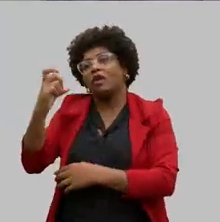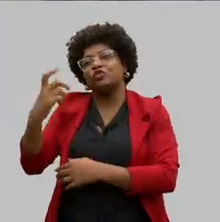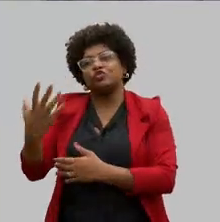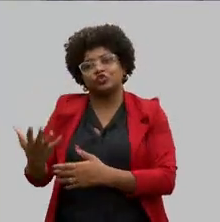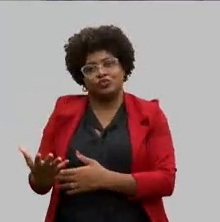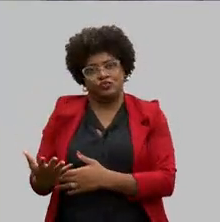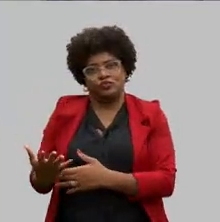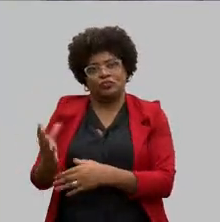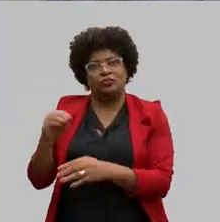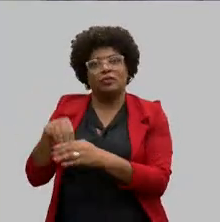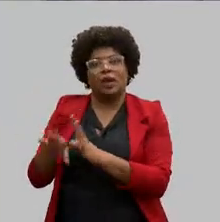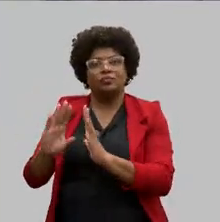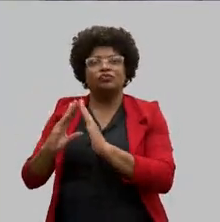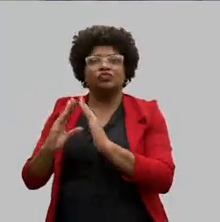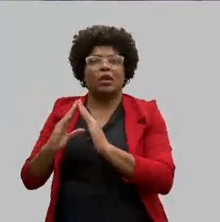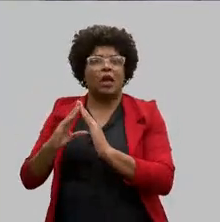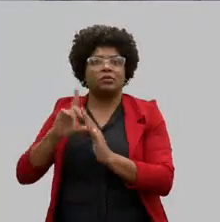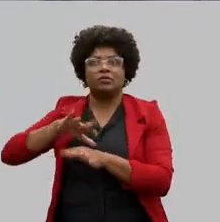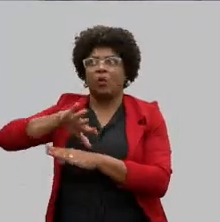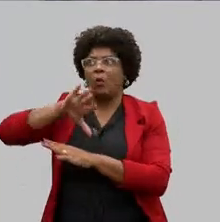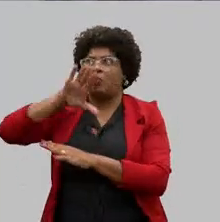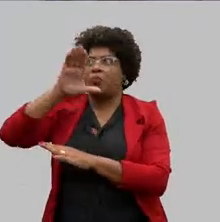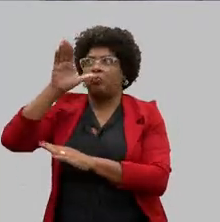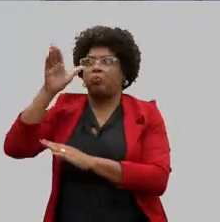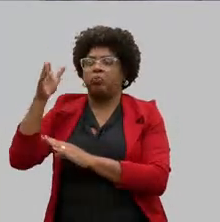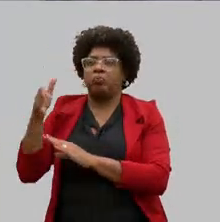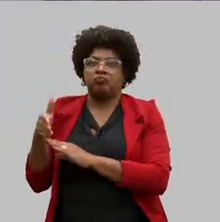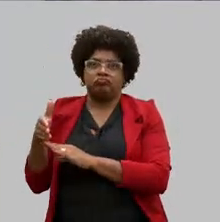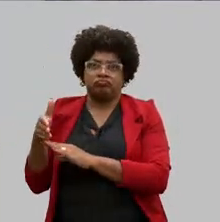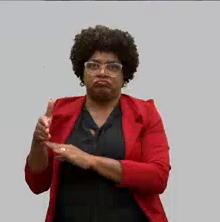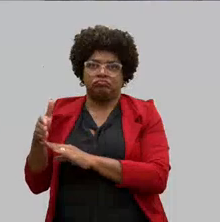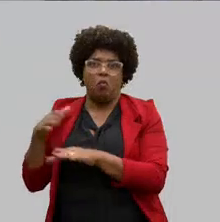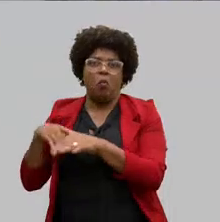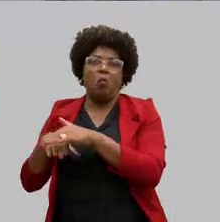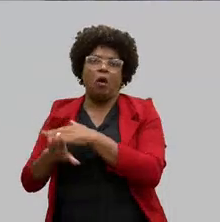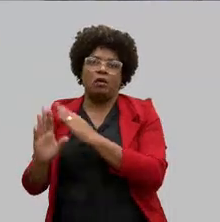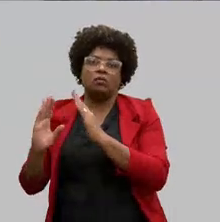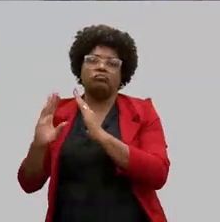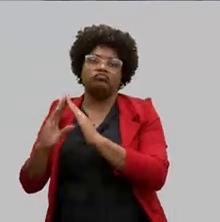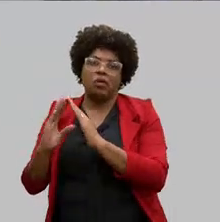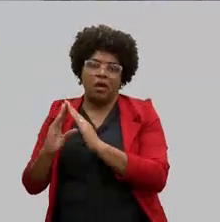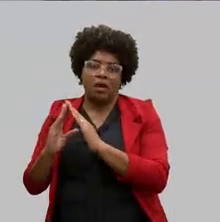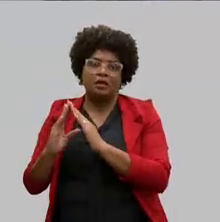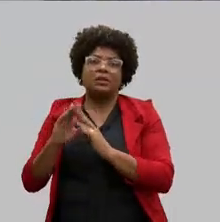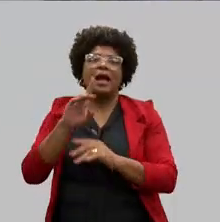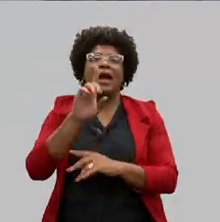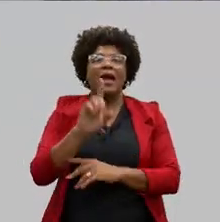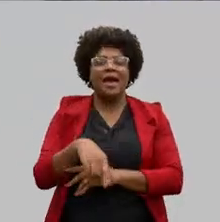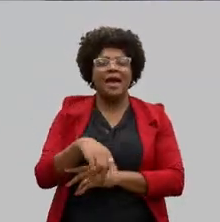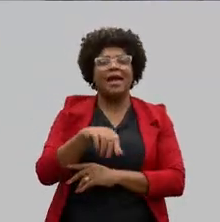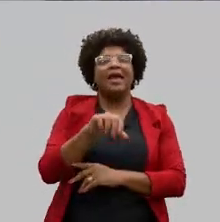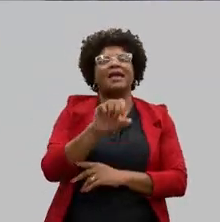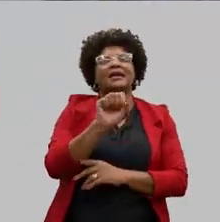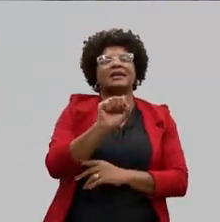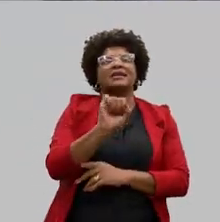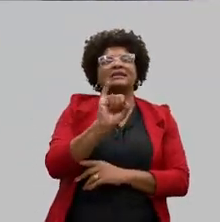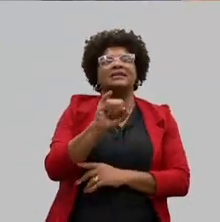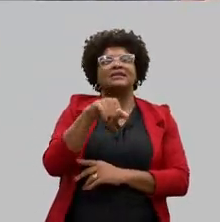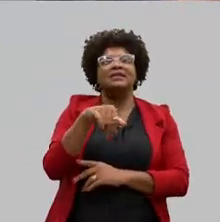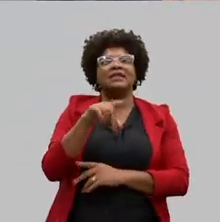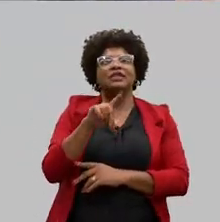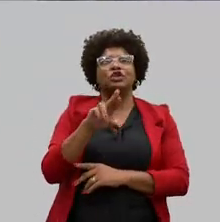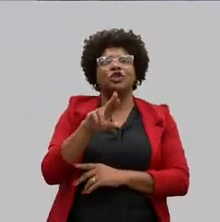virou um mundum de coisa e aí ela foi identificada com essa Síndrome de Diógenes que é essas acumulações